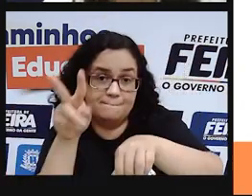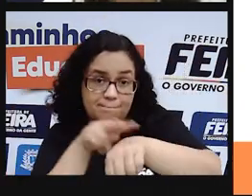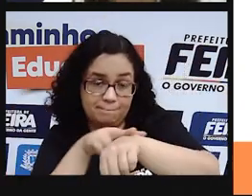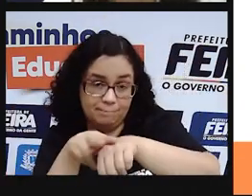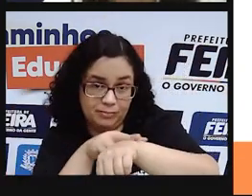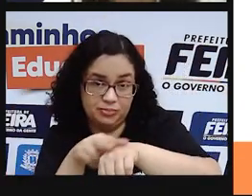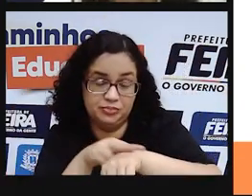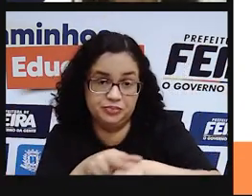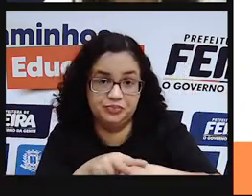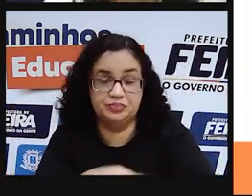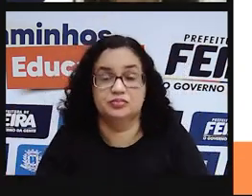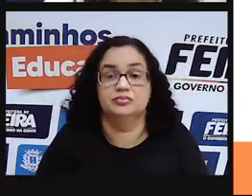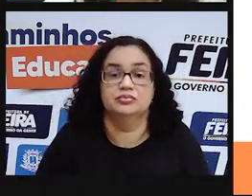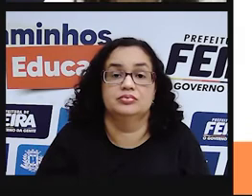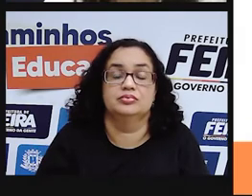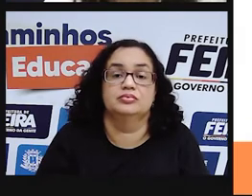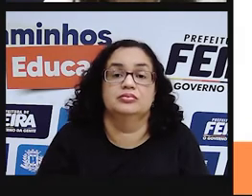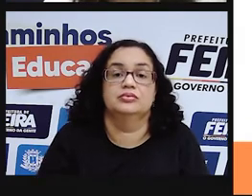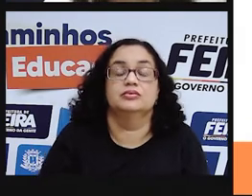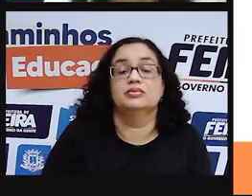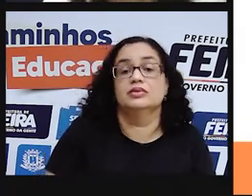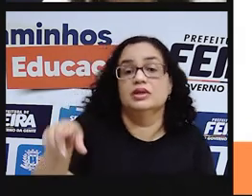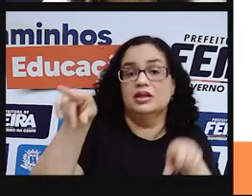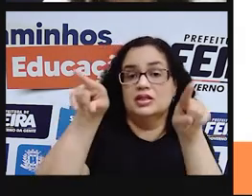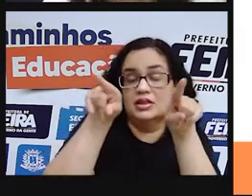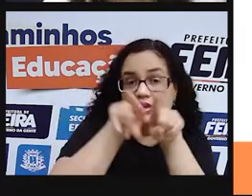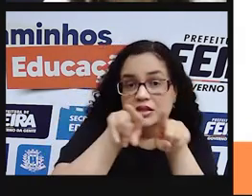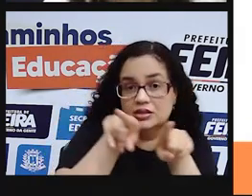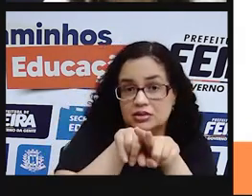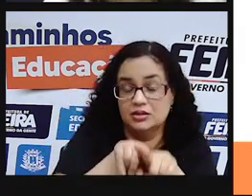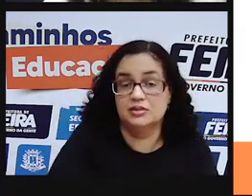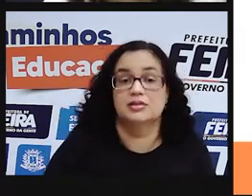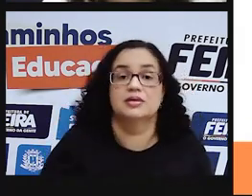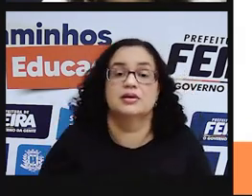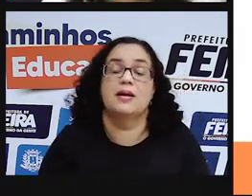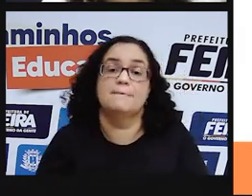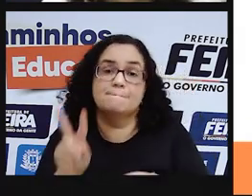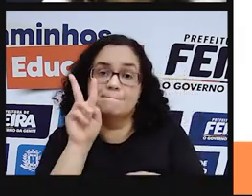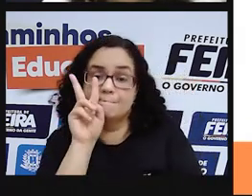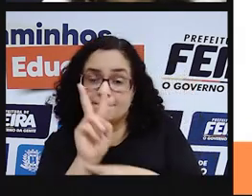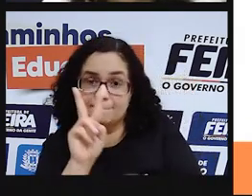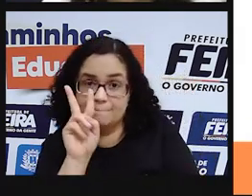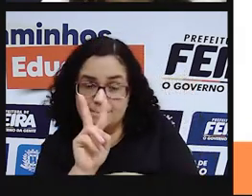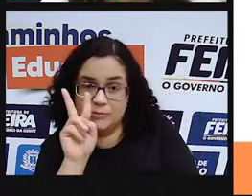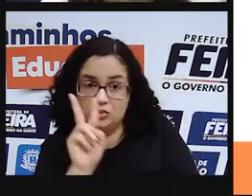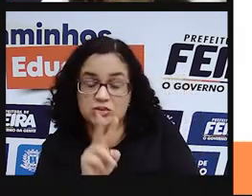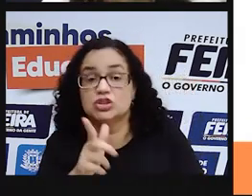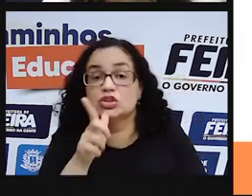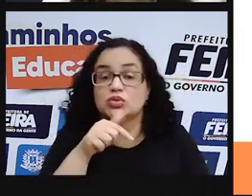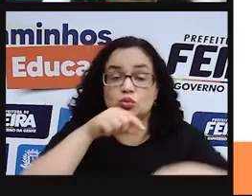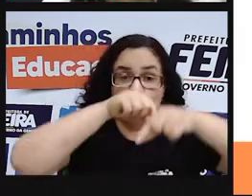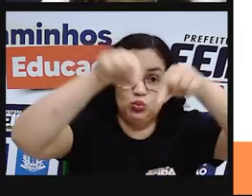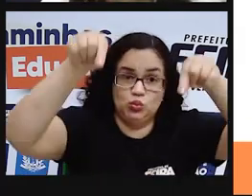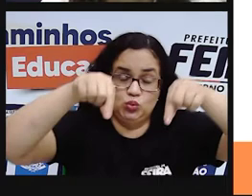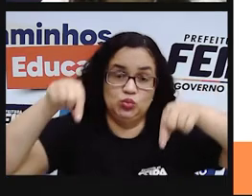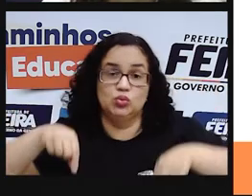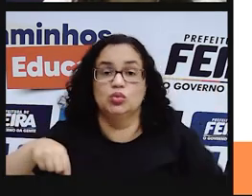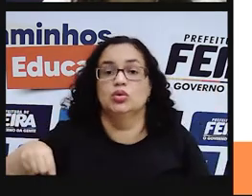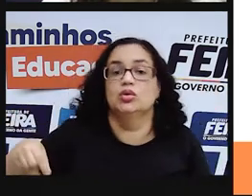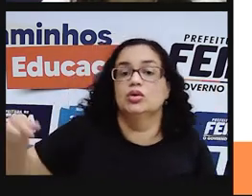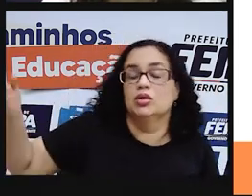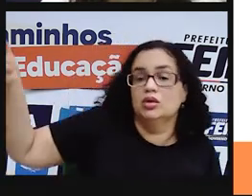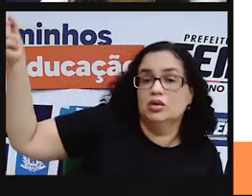a escala vegetação que que tem ao redor das Lagoas elas protegem as Lagoas elas protegem em um